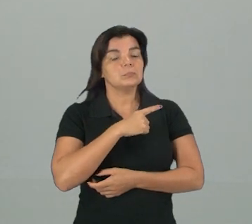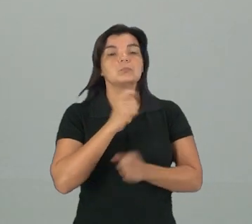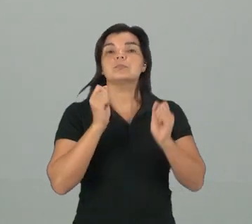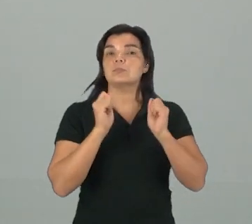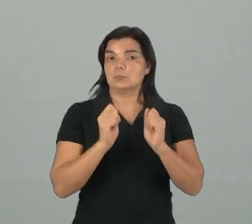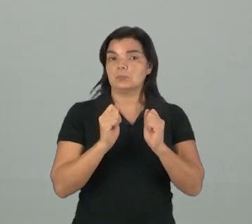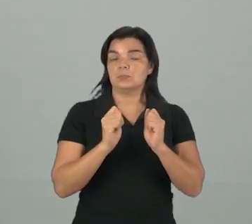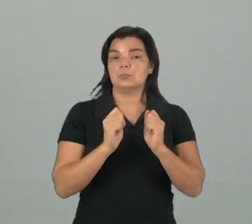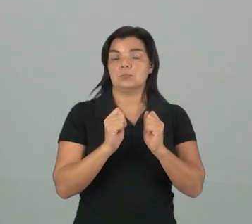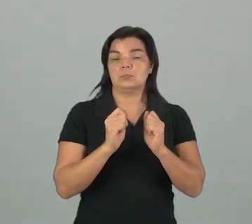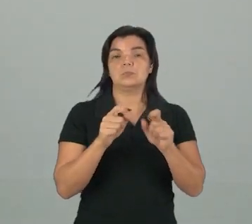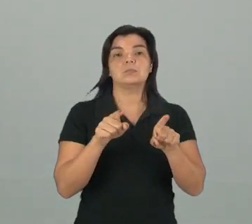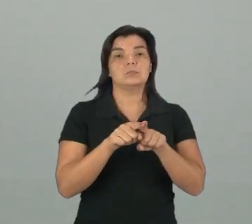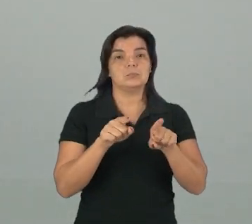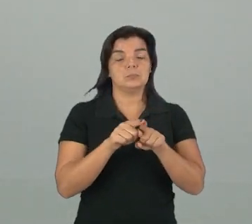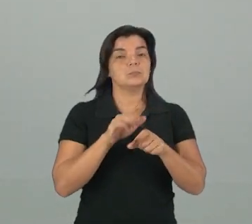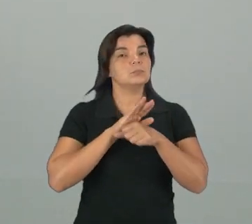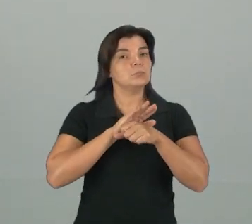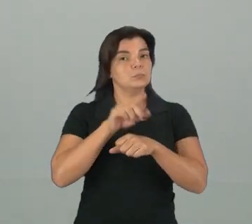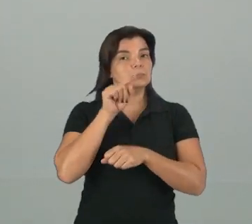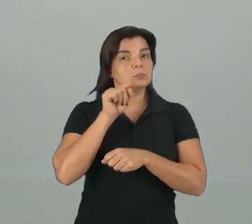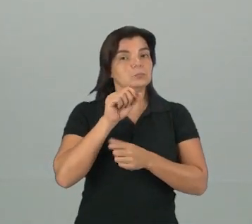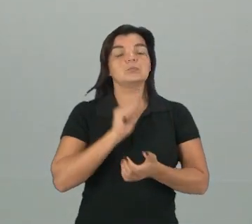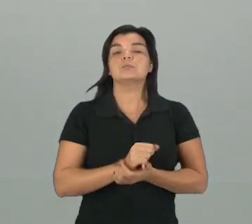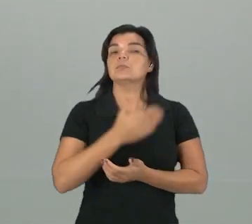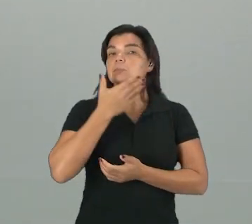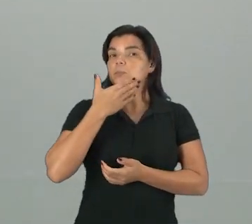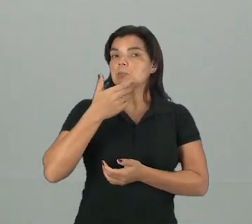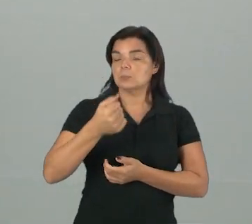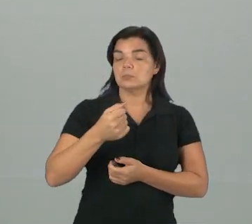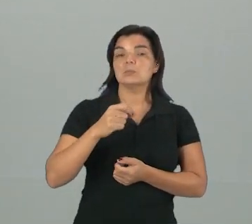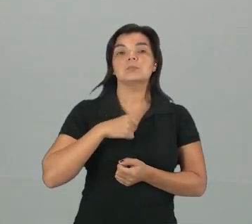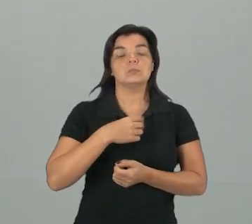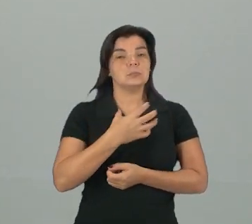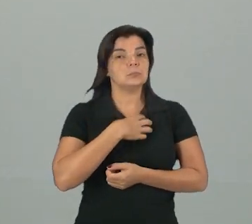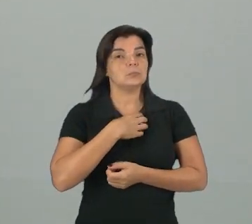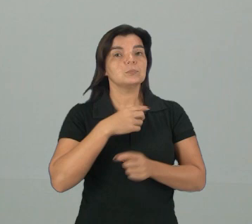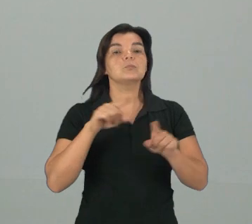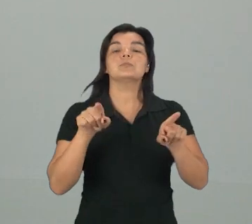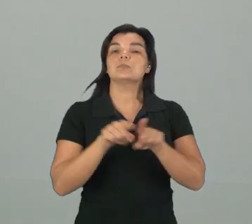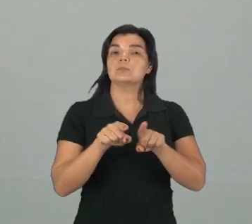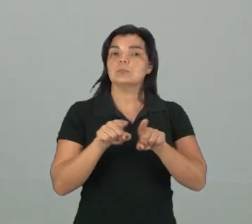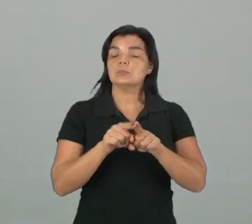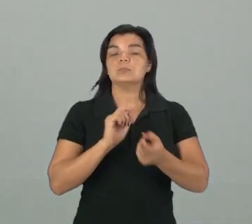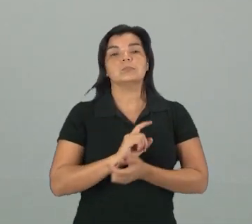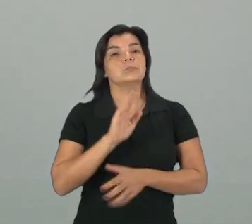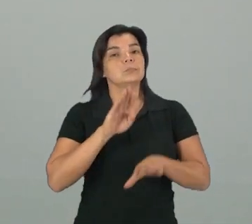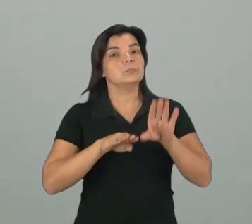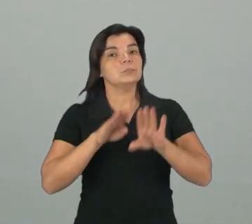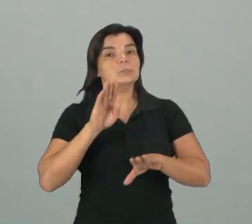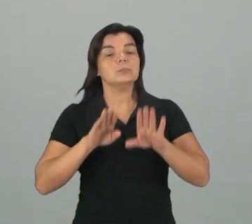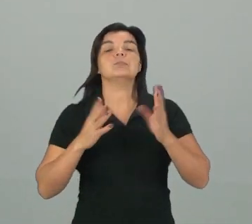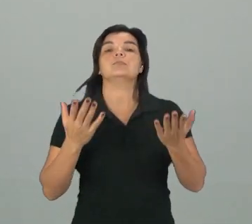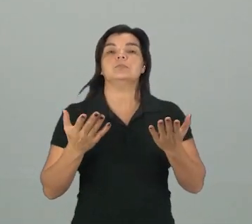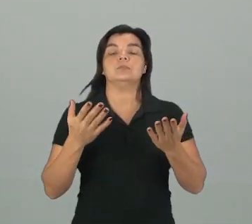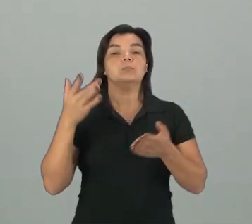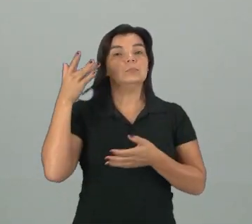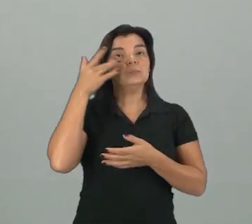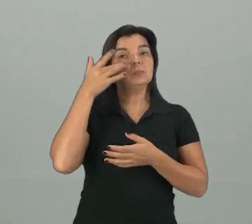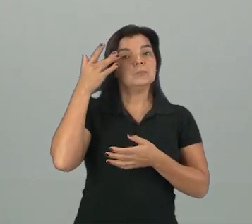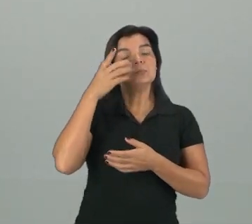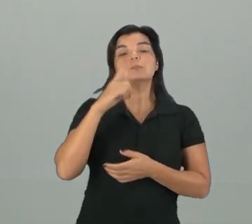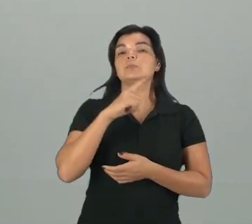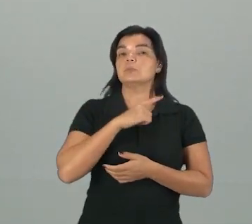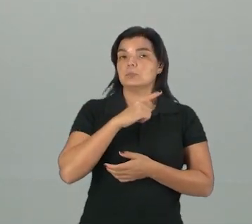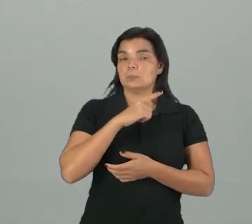que podem ajudar você a melhorar o que você está sentindo, porém, dependendo do grau de irritação que